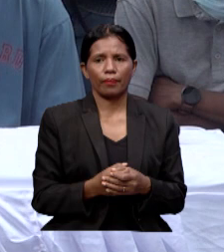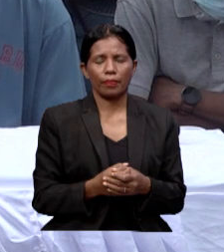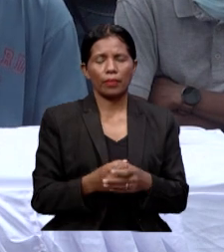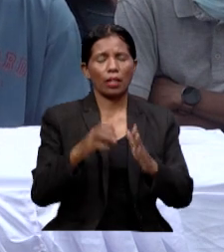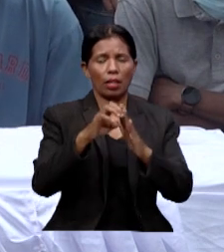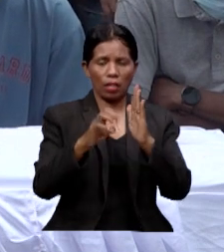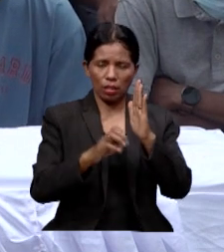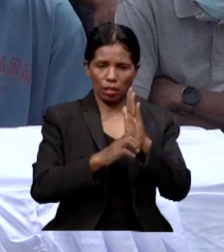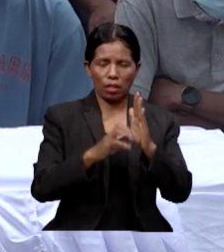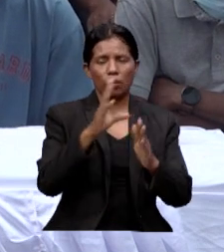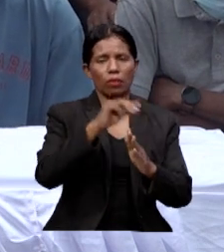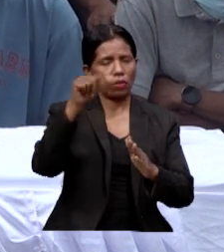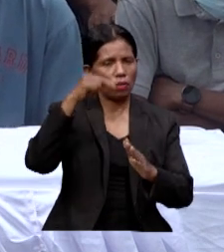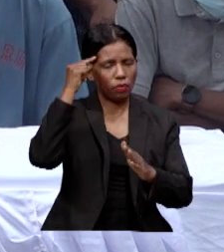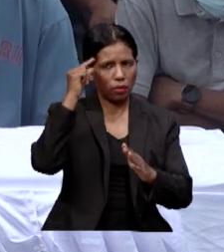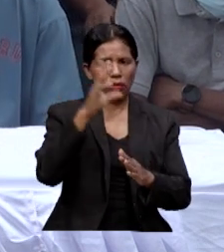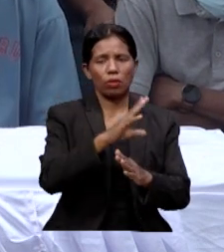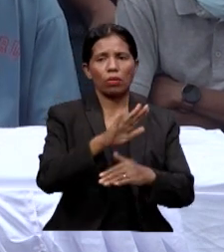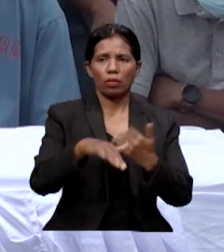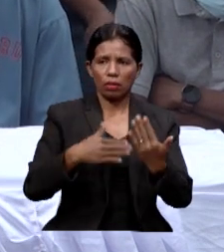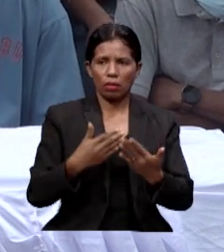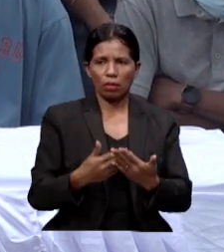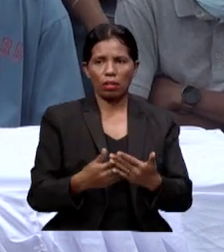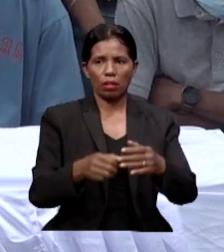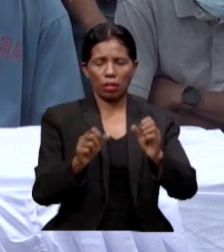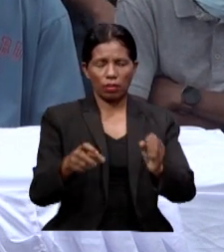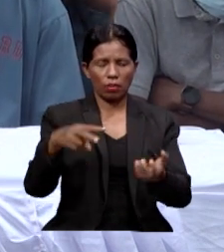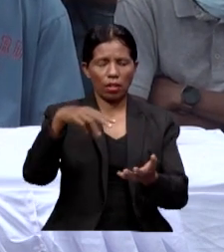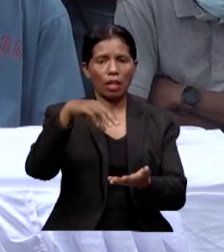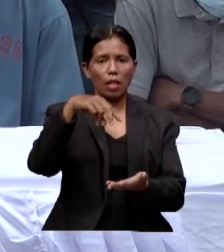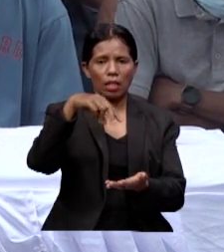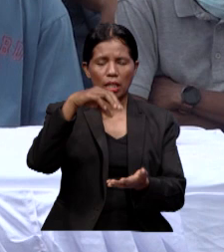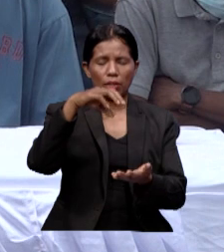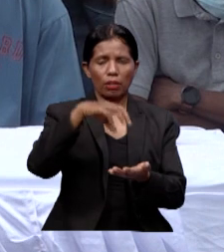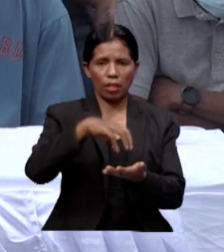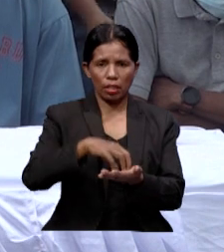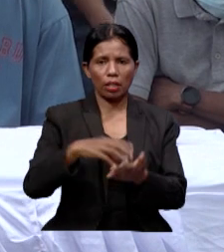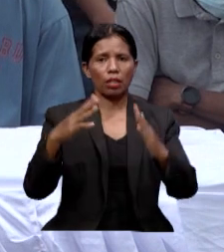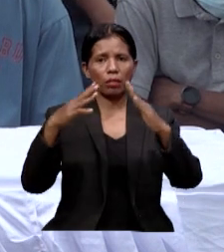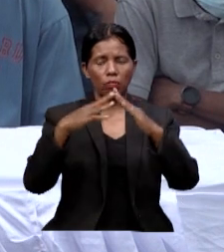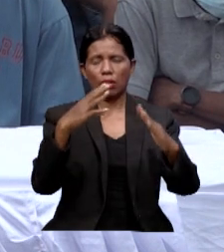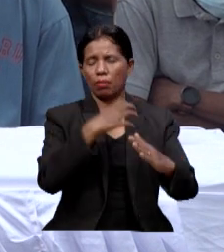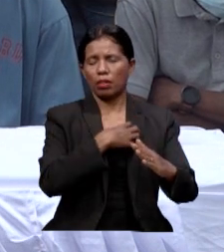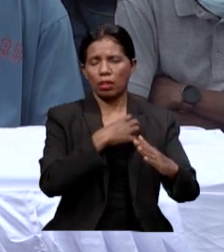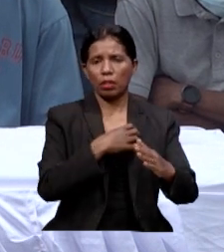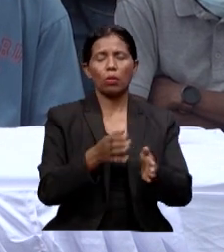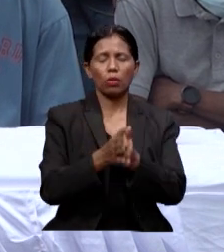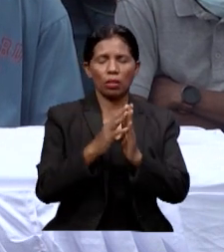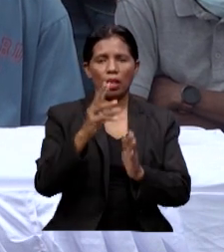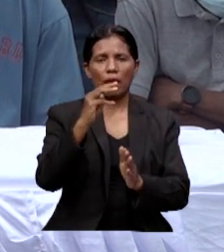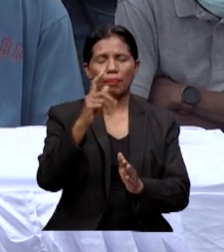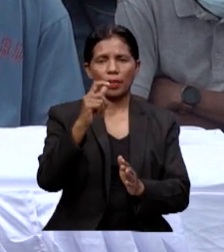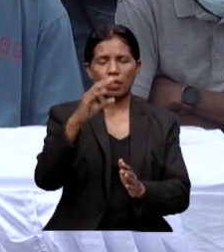estado lili o governo relevante atu hari posto segurança e abari no Husuba MTCI li